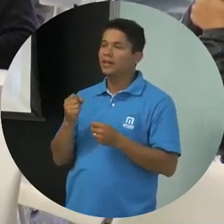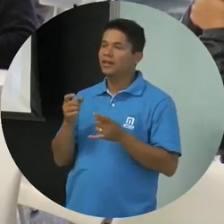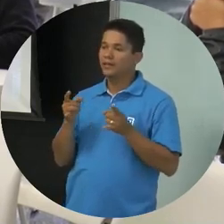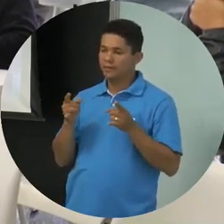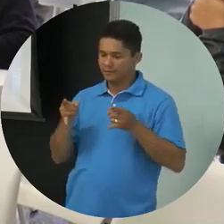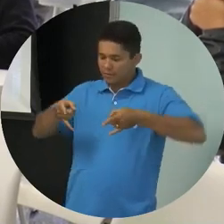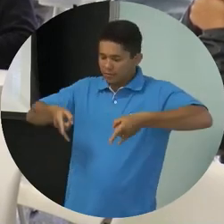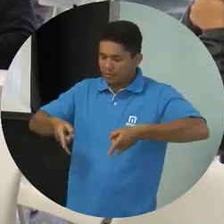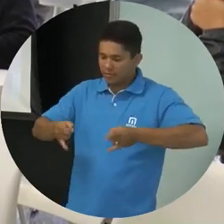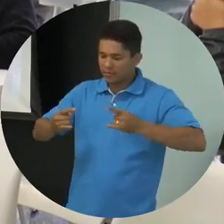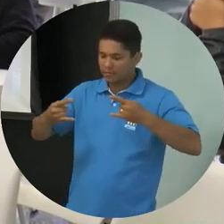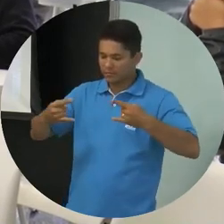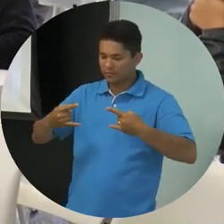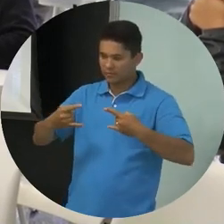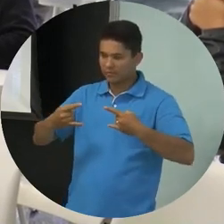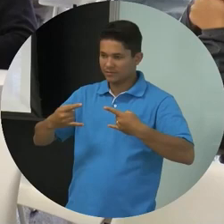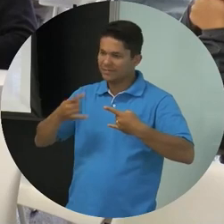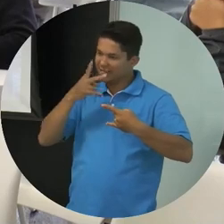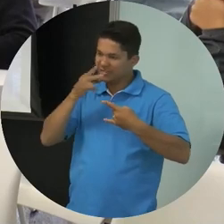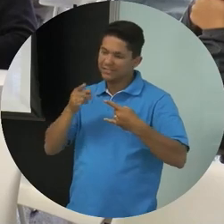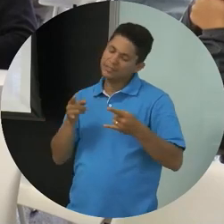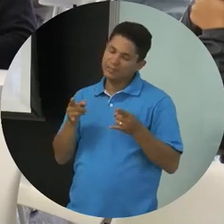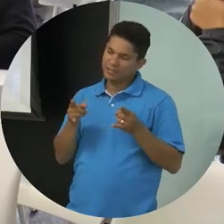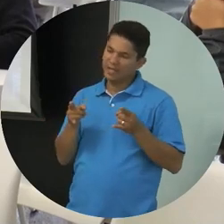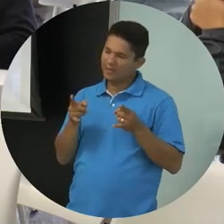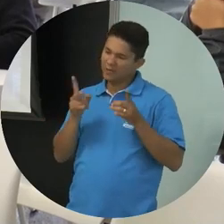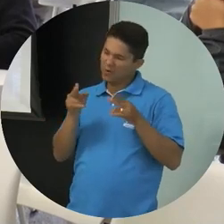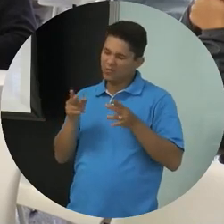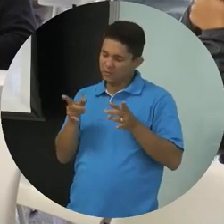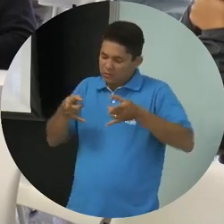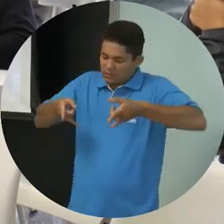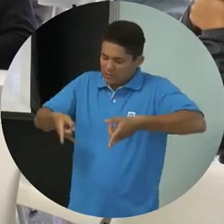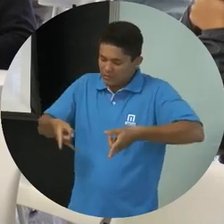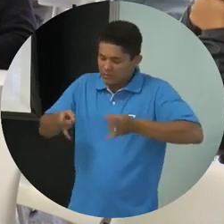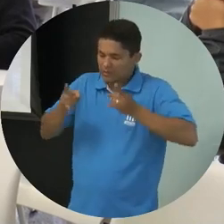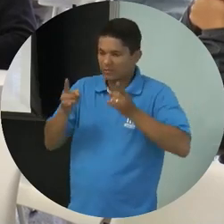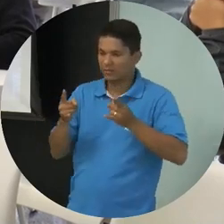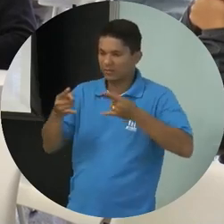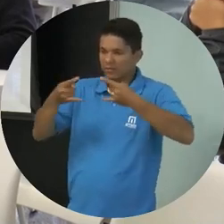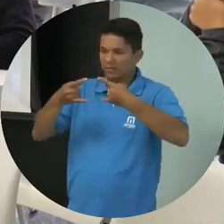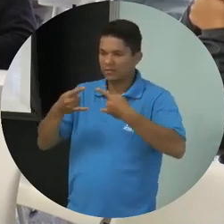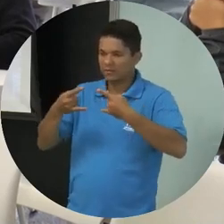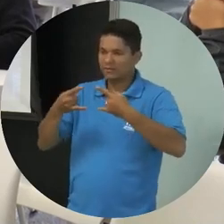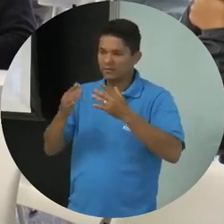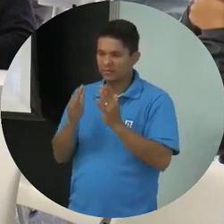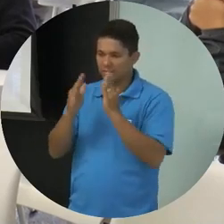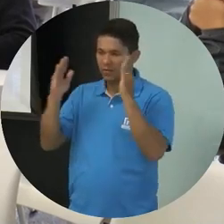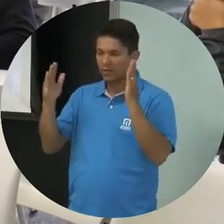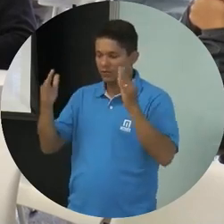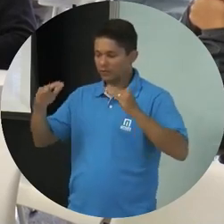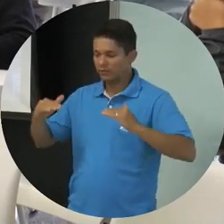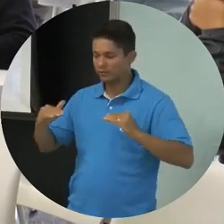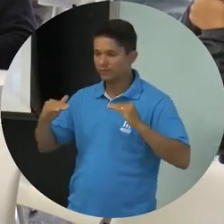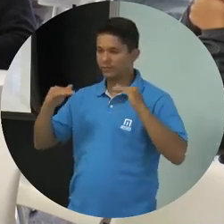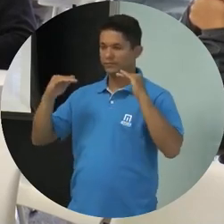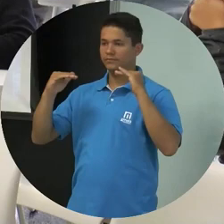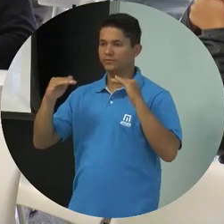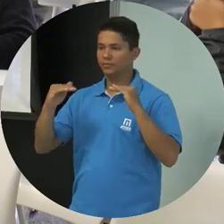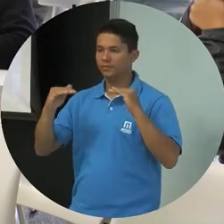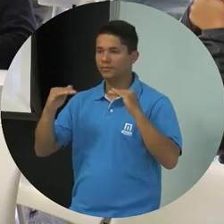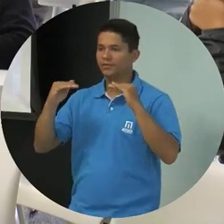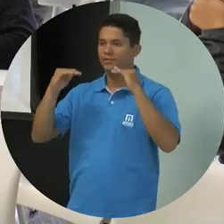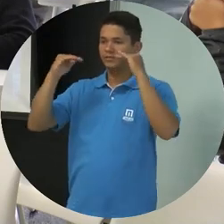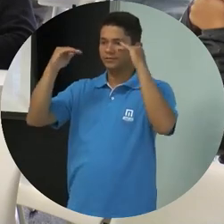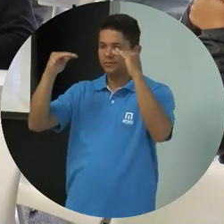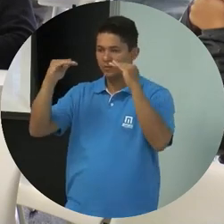retângulos maiores, ele vai trabalhar na vertical e na horizontal, e vai subir picotando aquele concreto